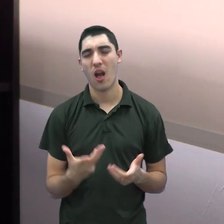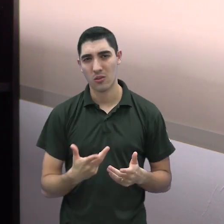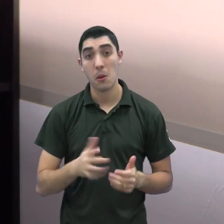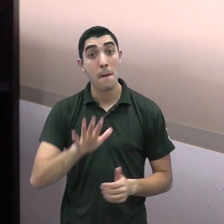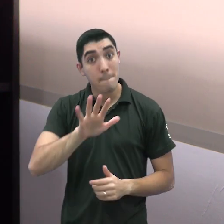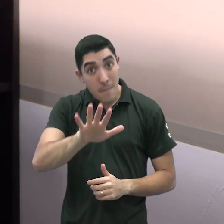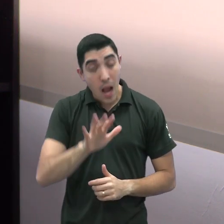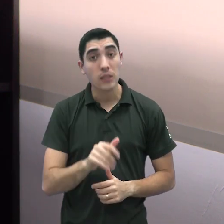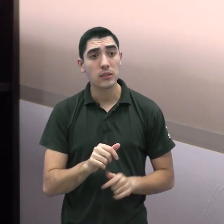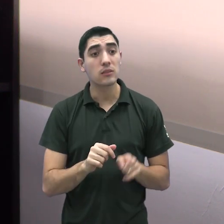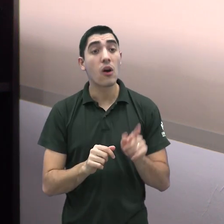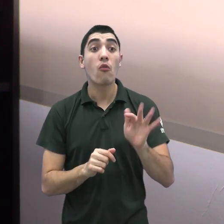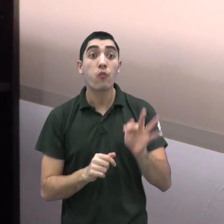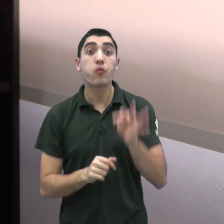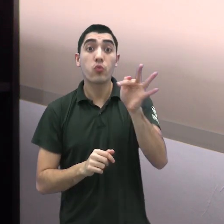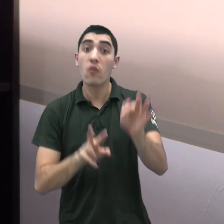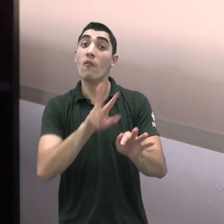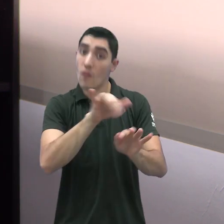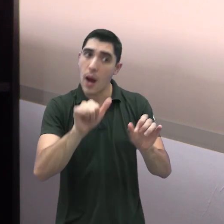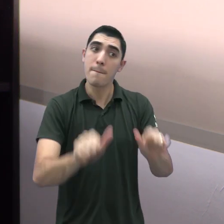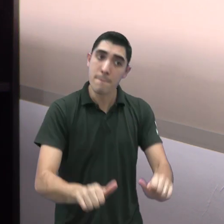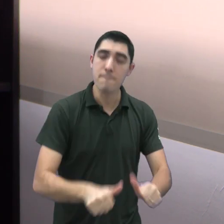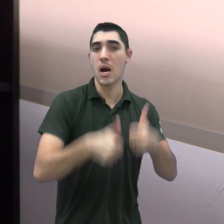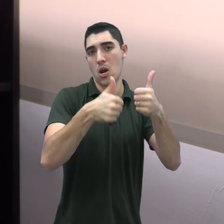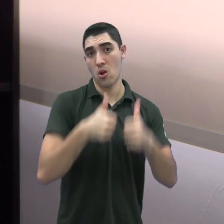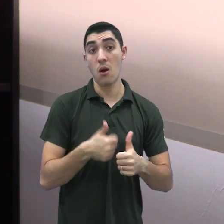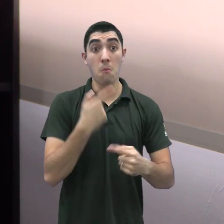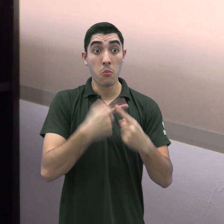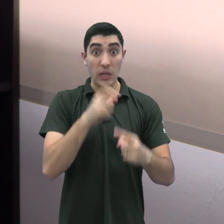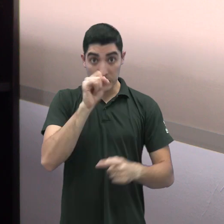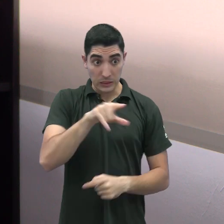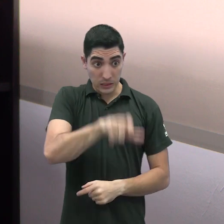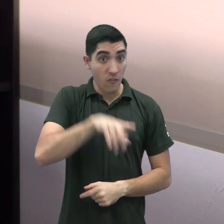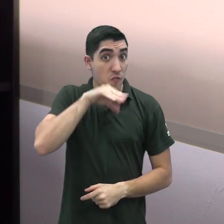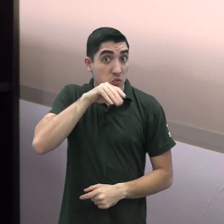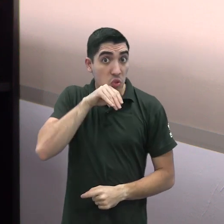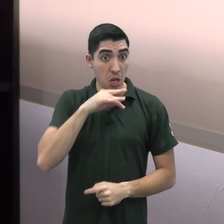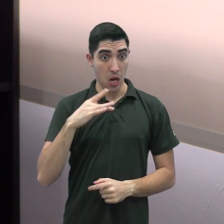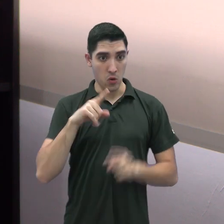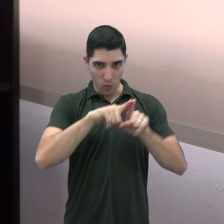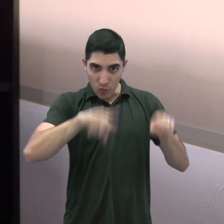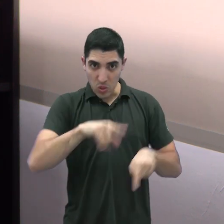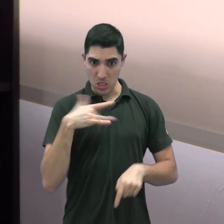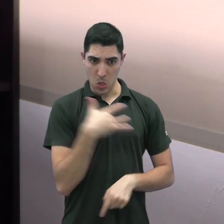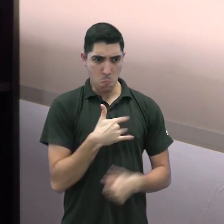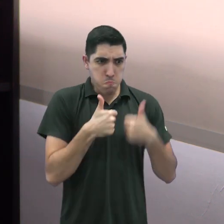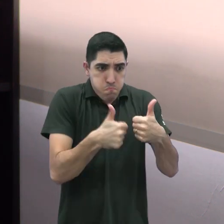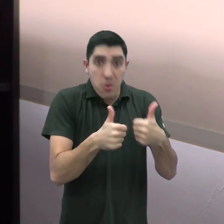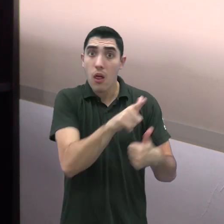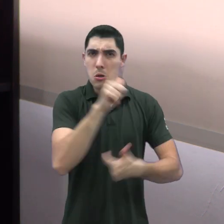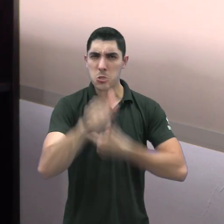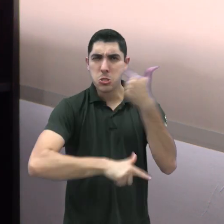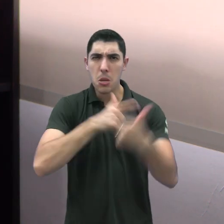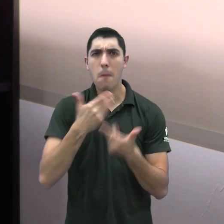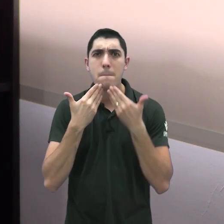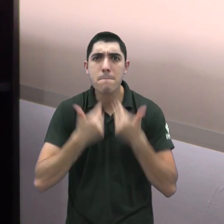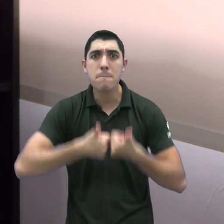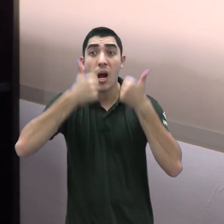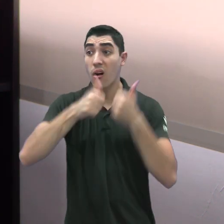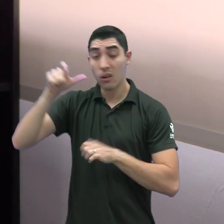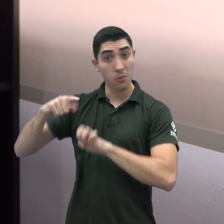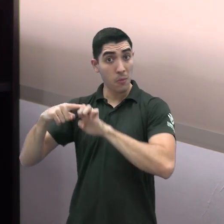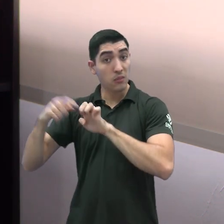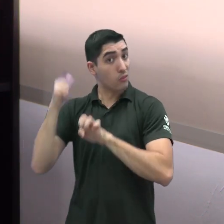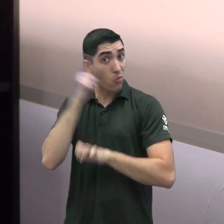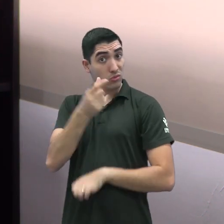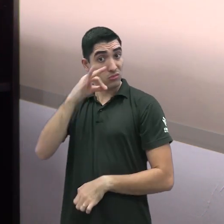prejudicialidade. Mas isso vai ser benéfico, porque um empregado bem de saúde rende mais, trabalha mais e